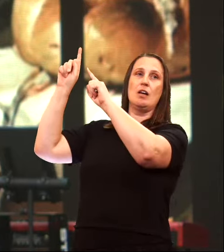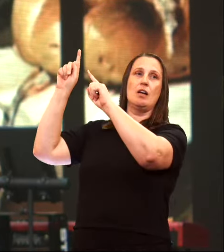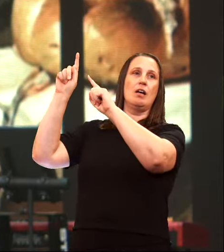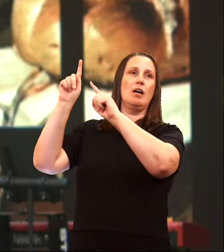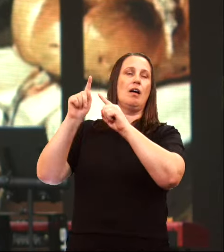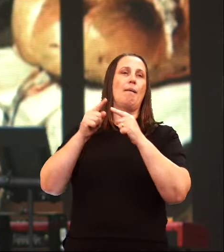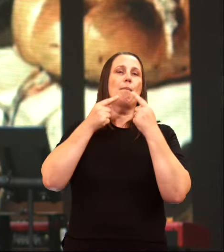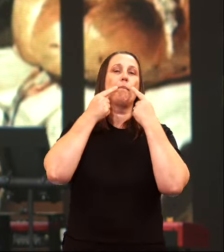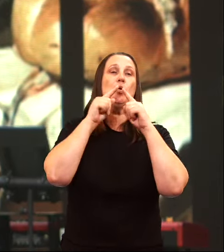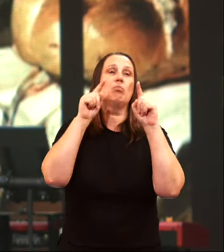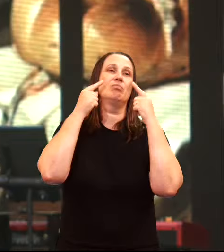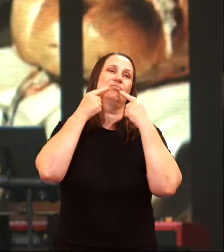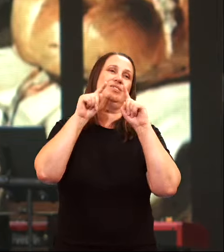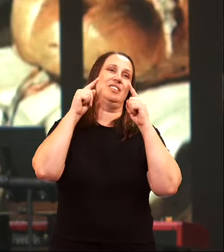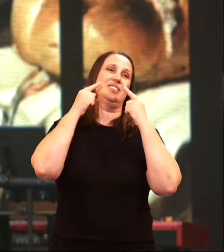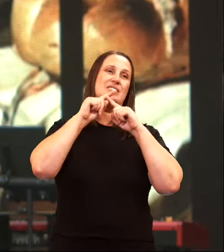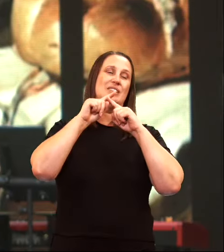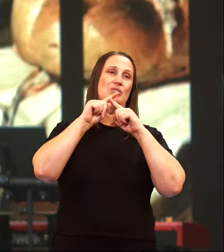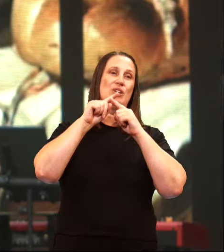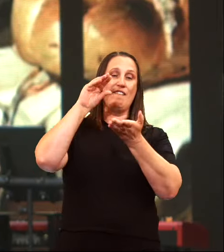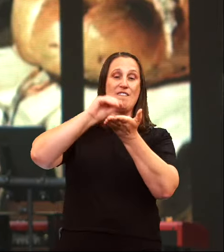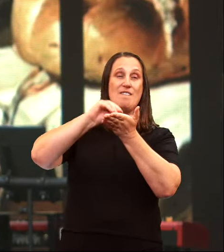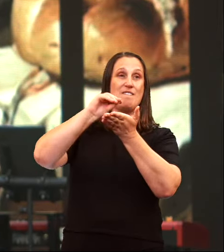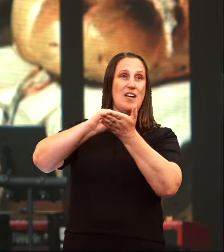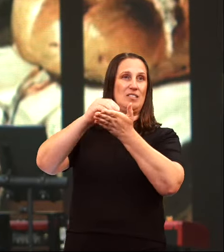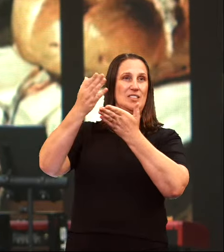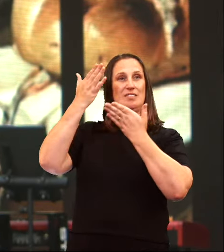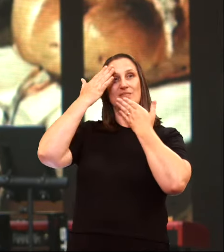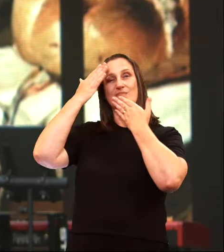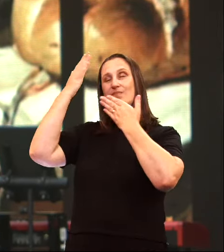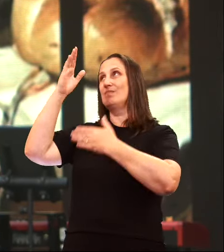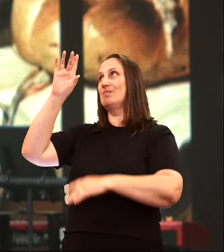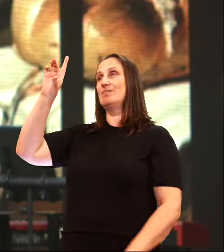embrulhada no pacote da ingratidão.